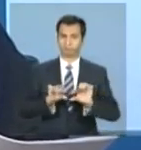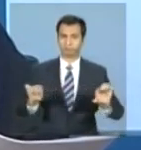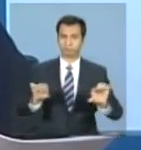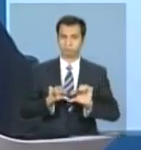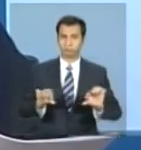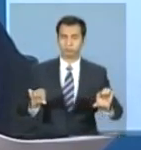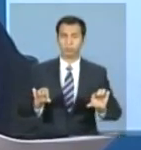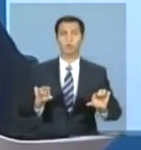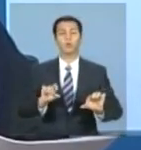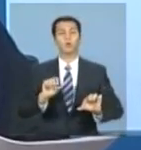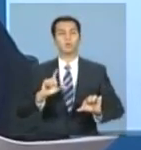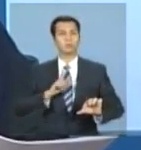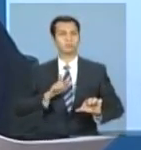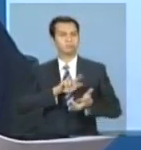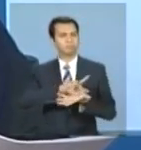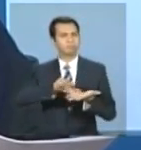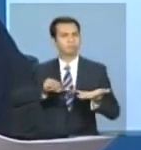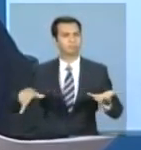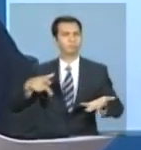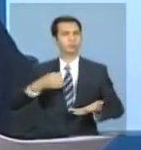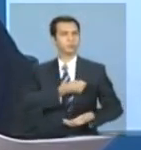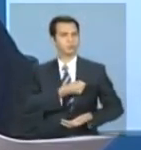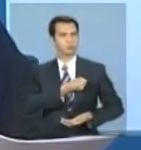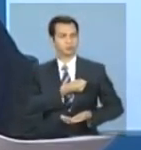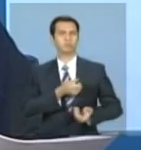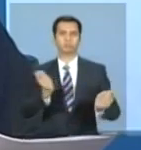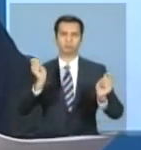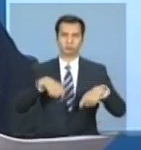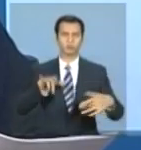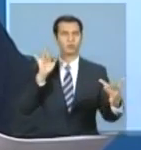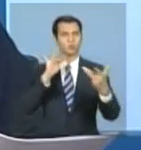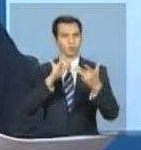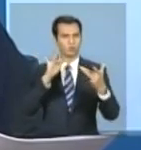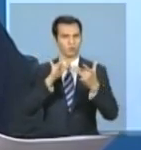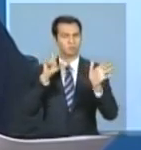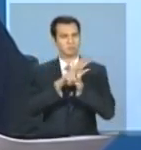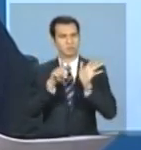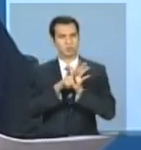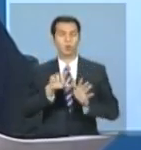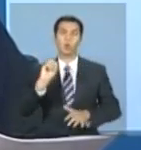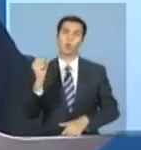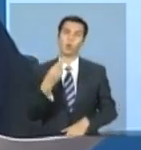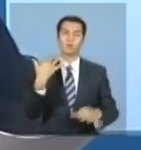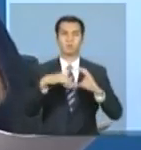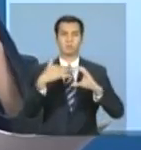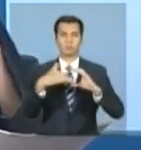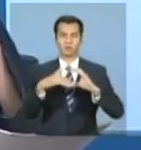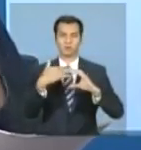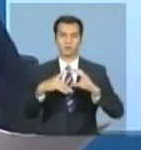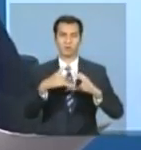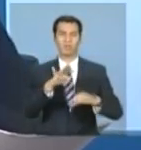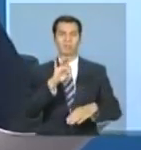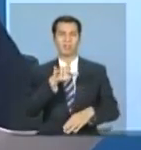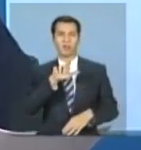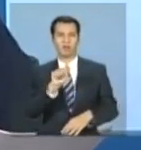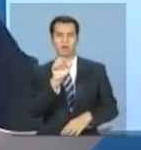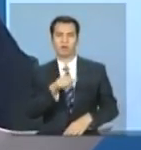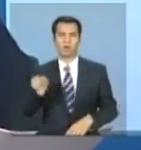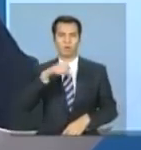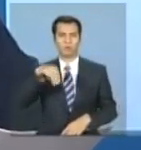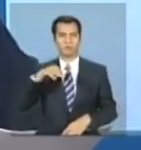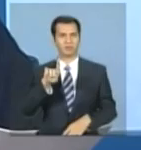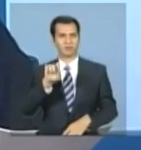6137995863, 5864, 5867,5868 ou pelo e-mail tele@mds.gov.br.